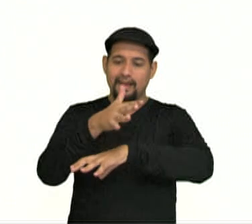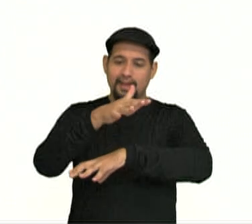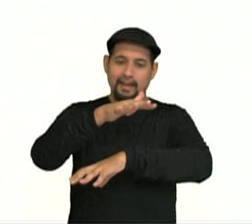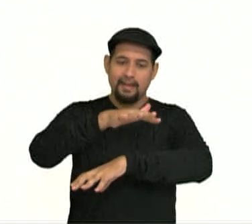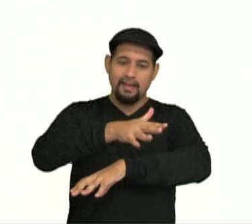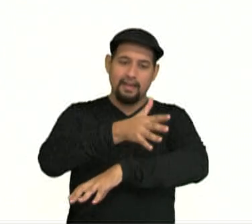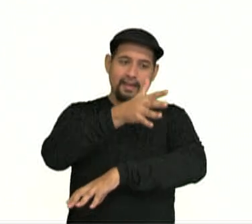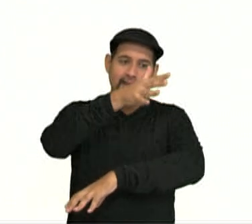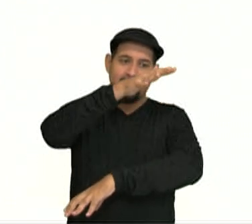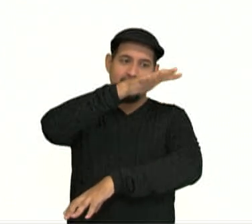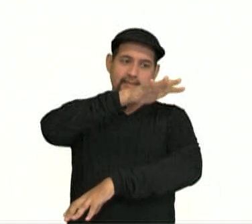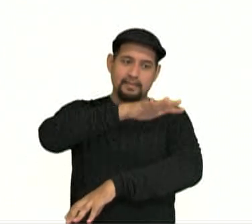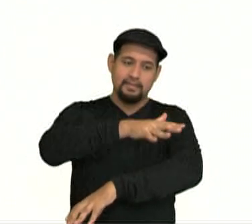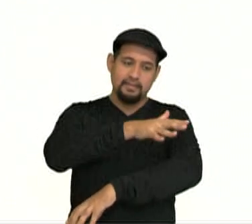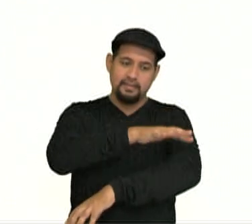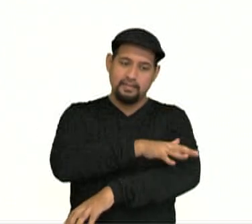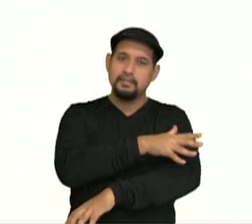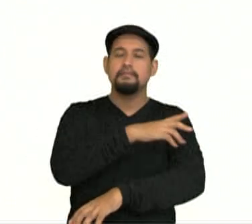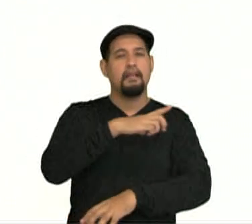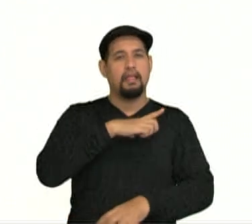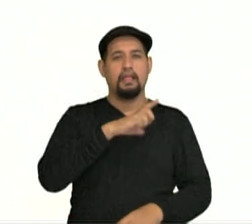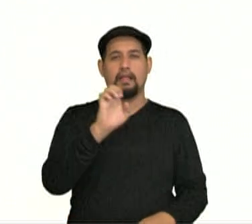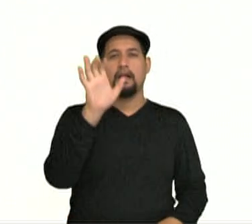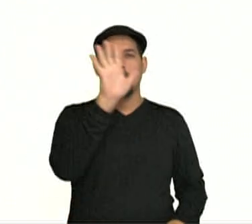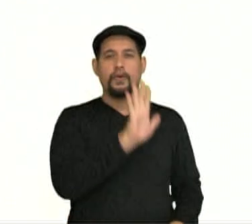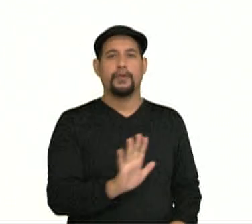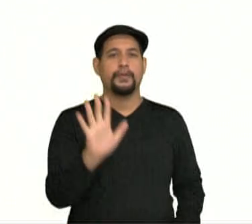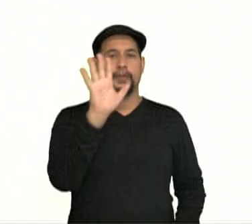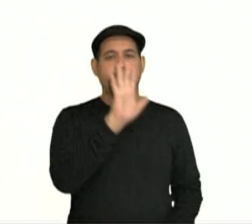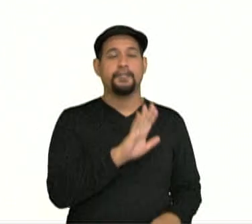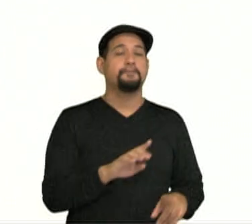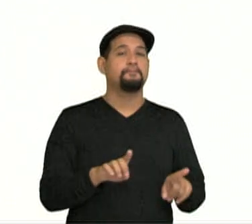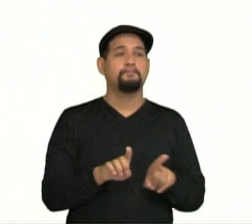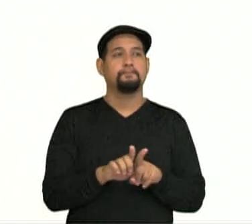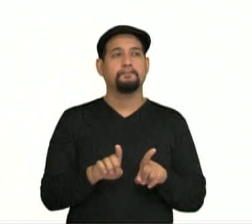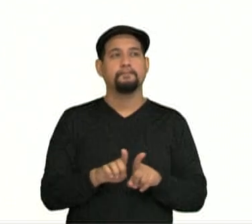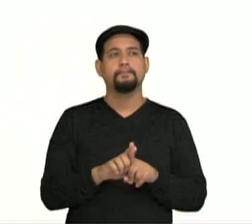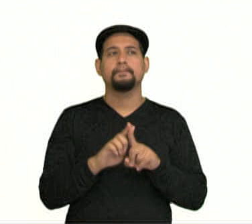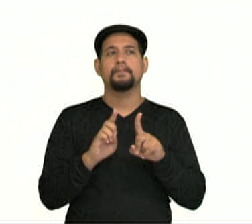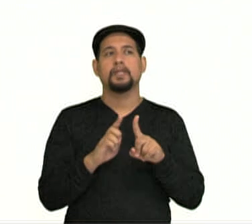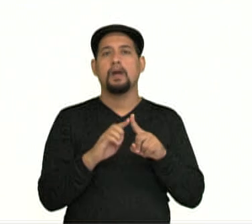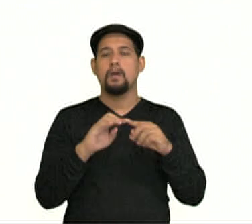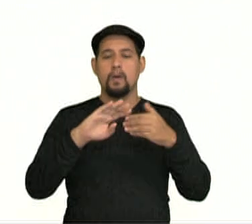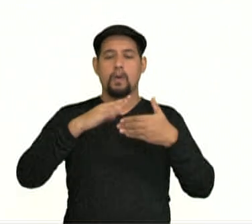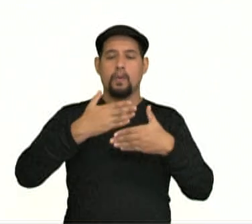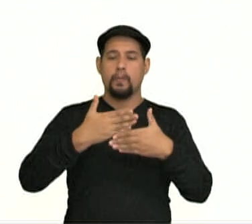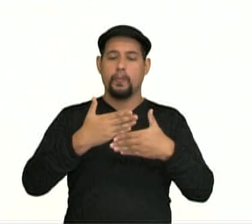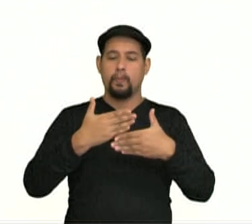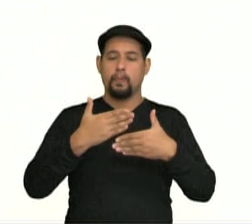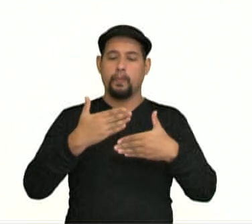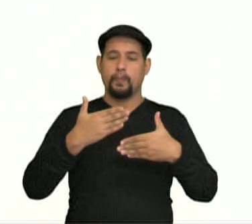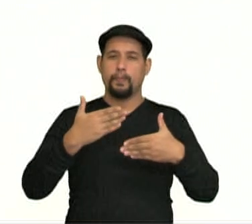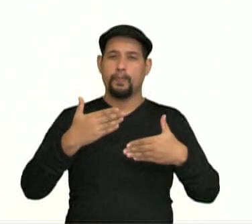das formas de relevo existentes no continente europeu, e a sua fragmentação também resultou nessas características